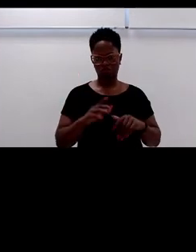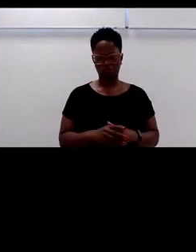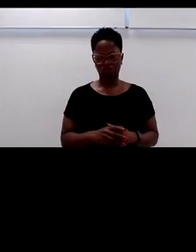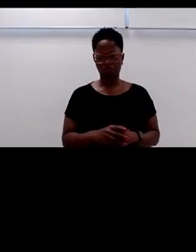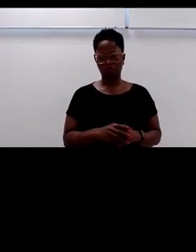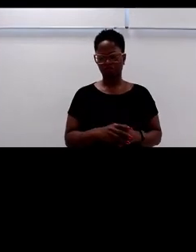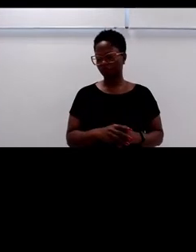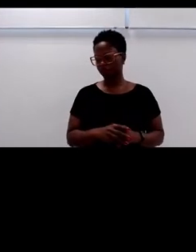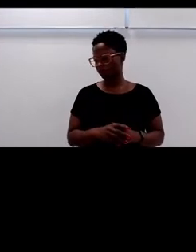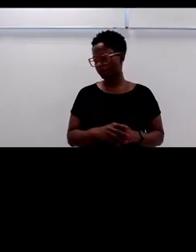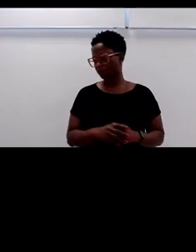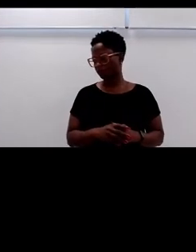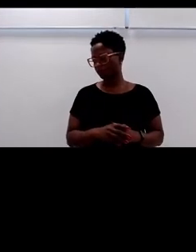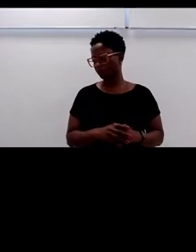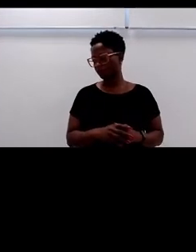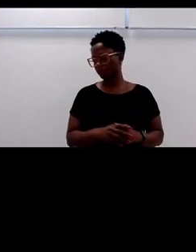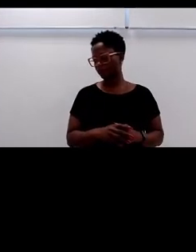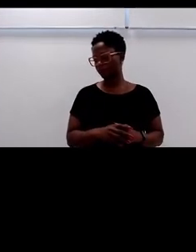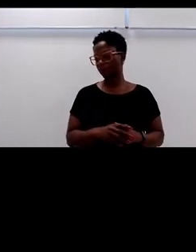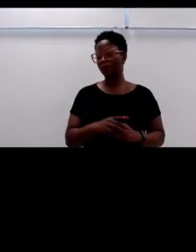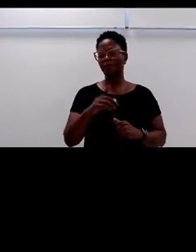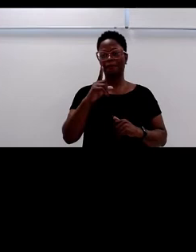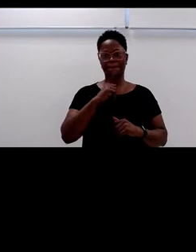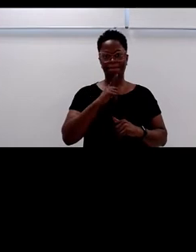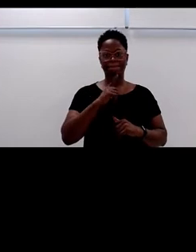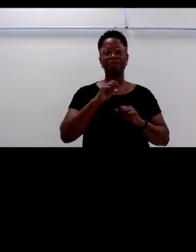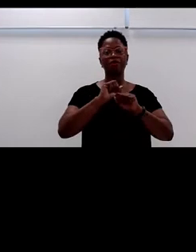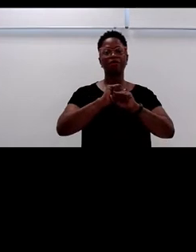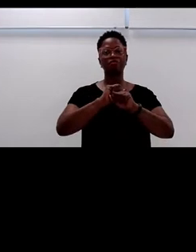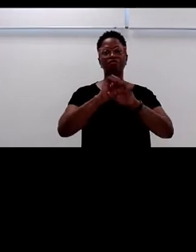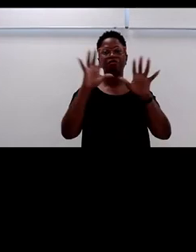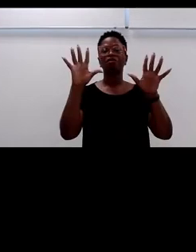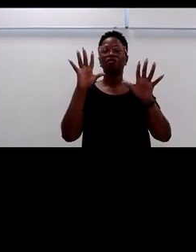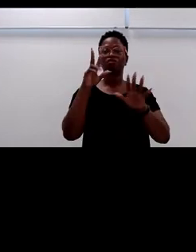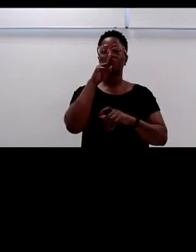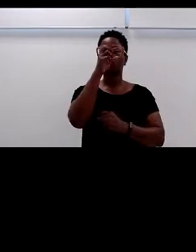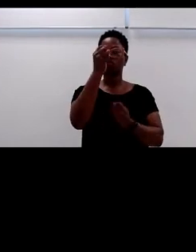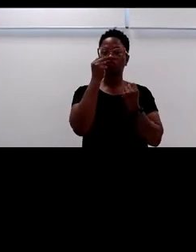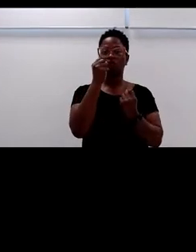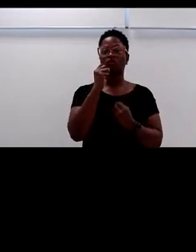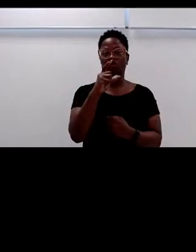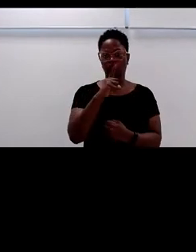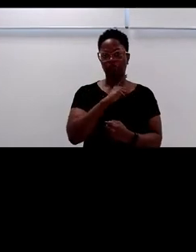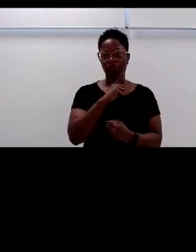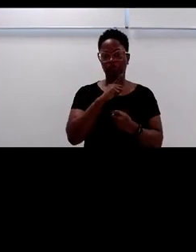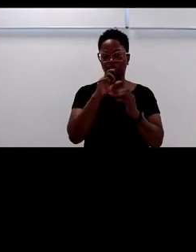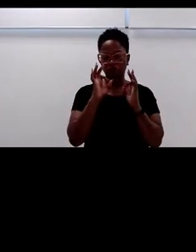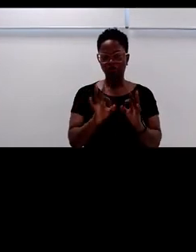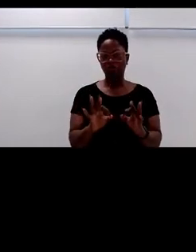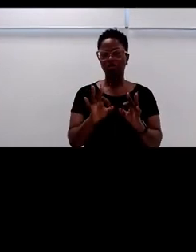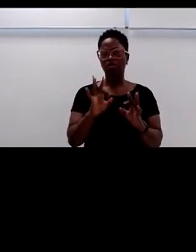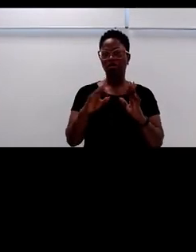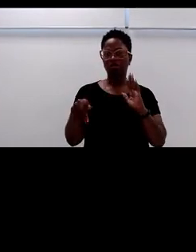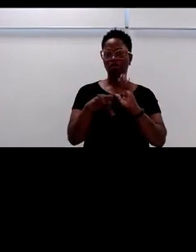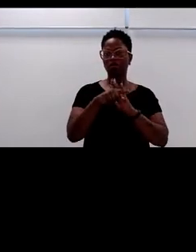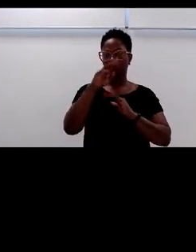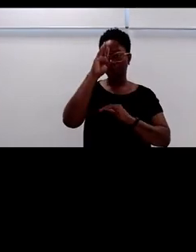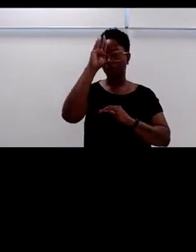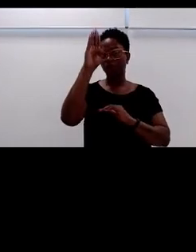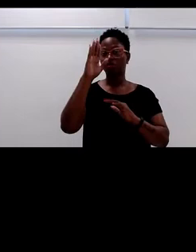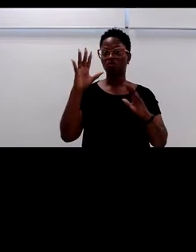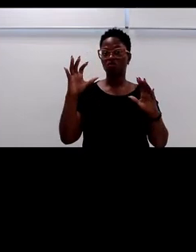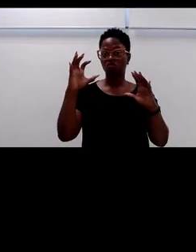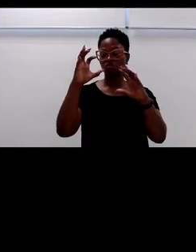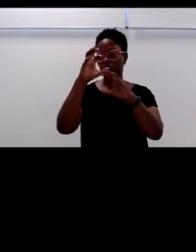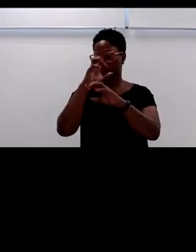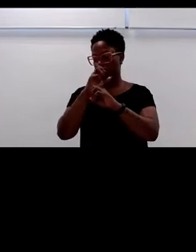Ele é feito, tem uma luminosidade muito grande. E ele tem exatamente o ponto mais escuro do trabalho aqui,